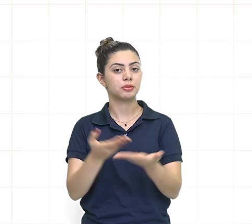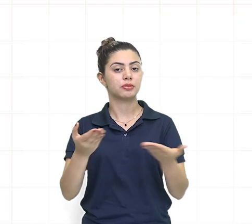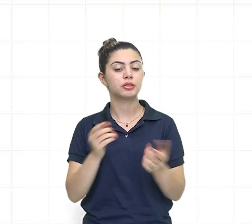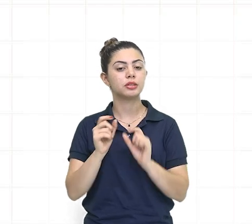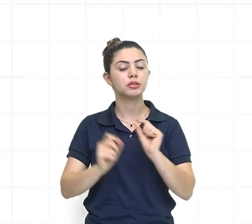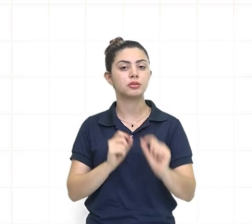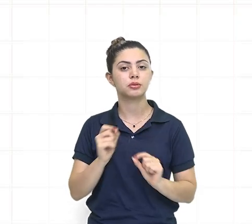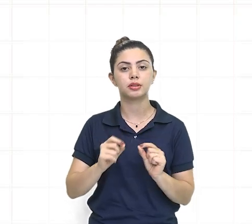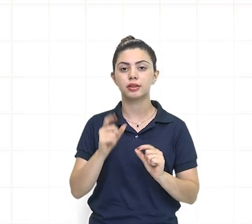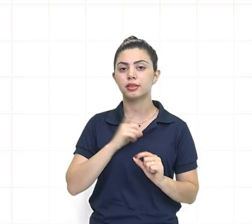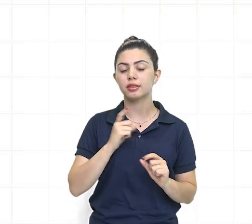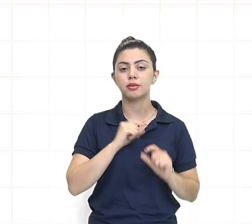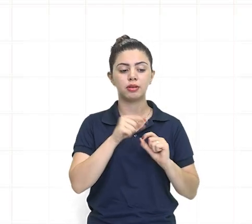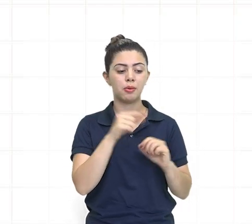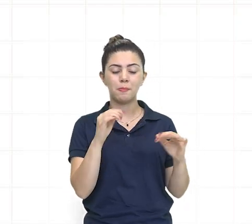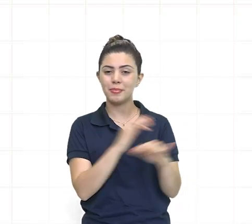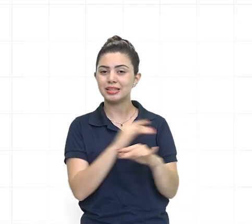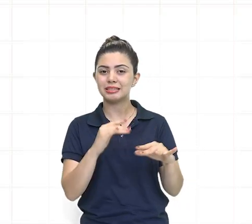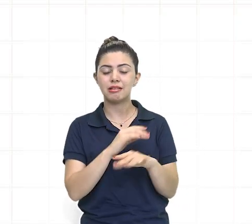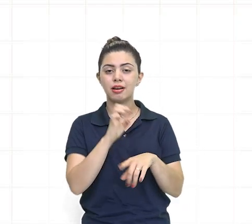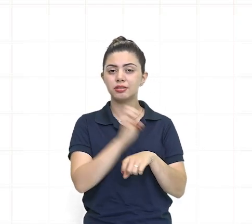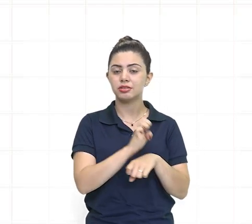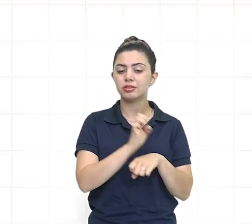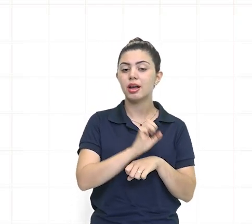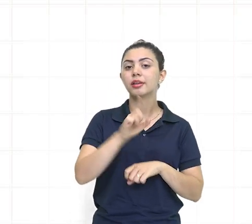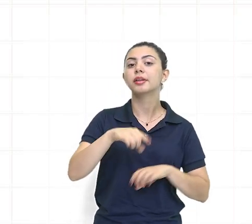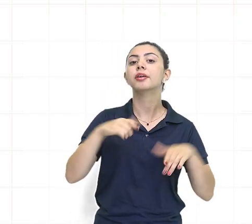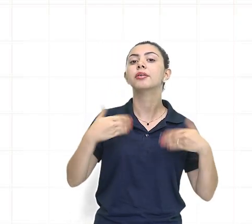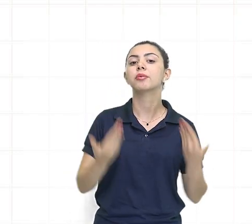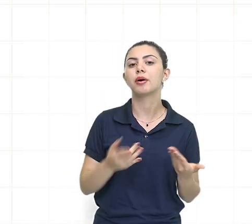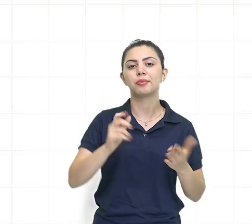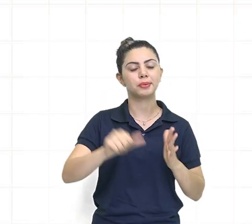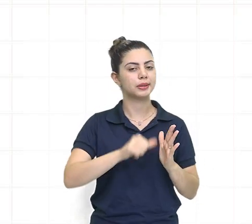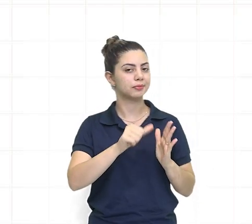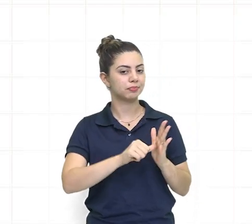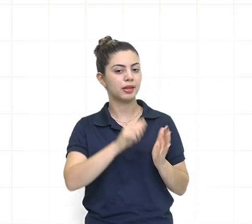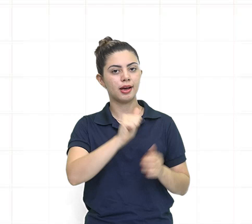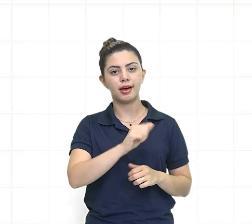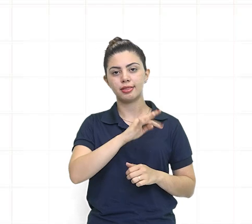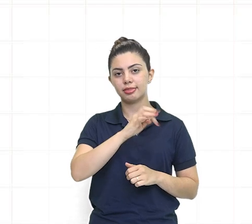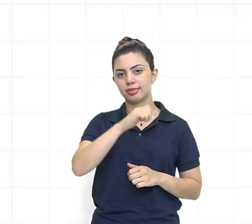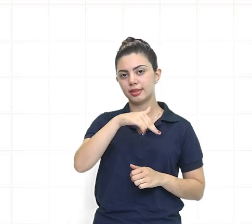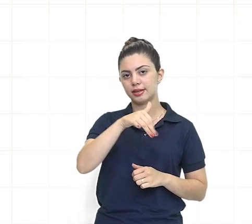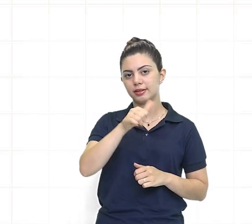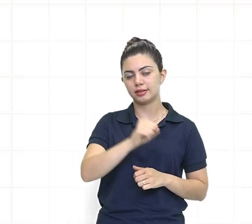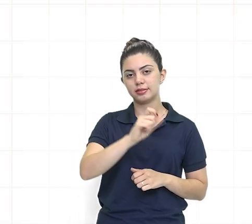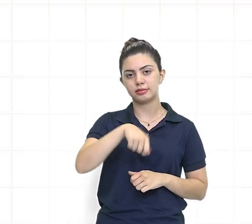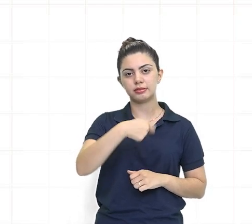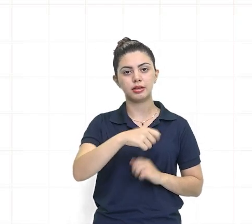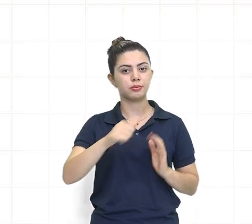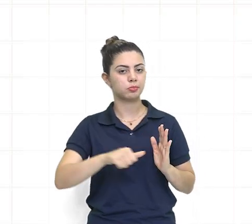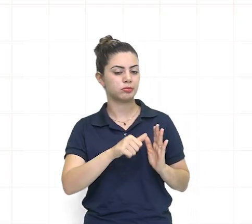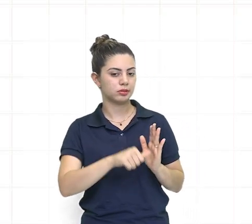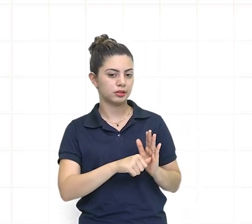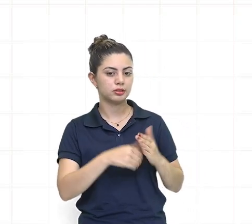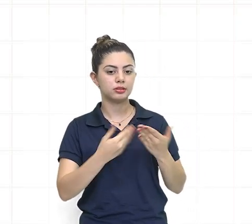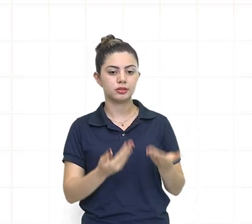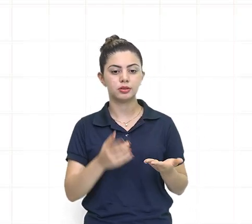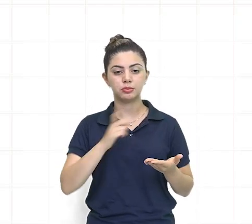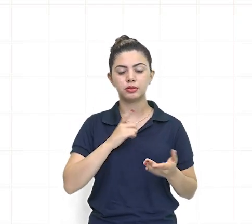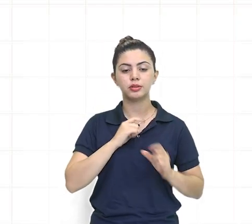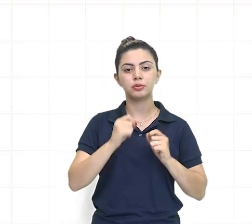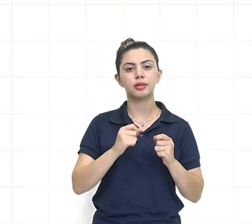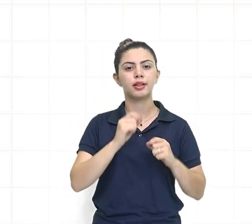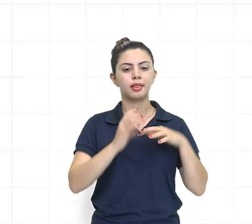uma grande cidade-estado é, então, aí a figura, então, de Atenas, uma localidade, então, não é mesmo, na península